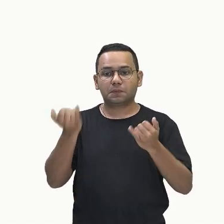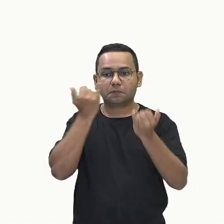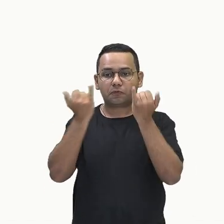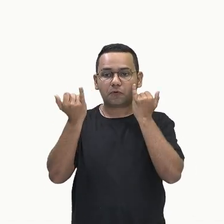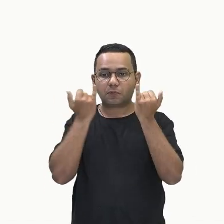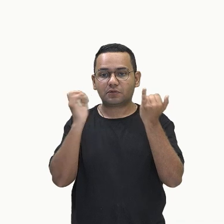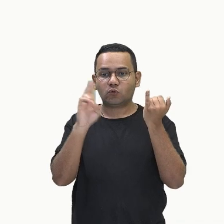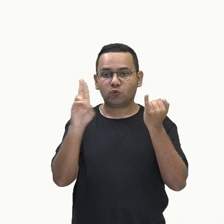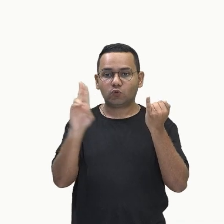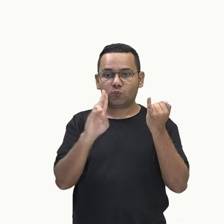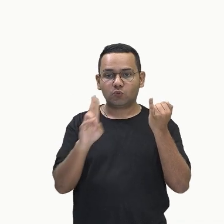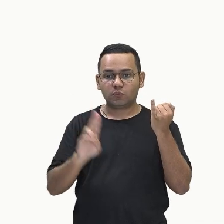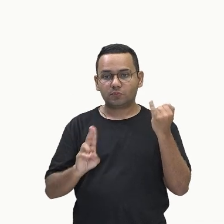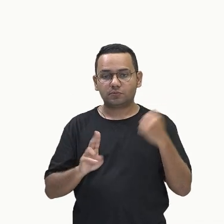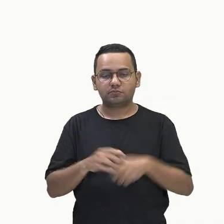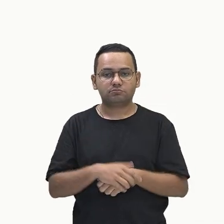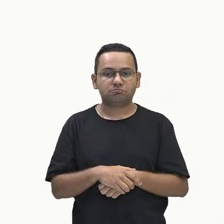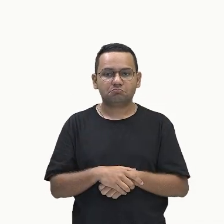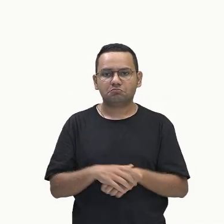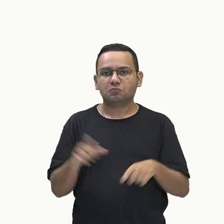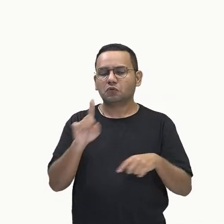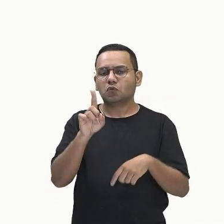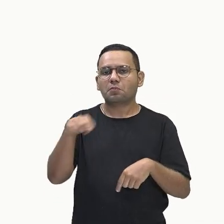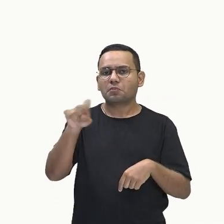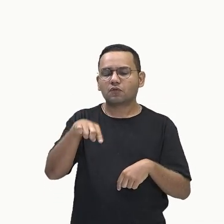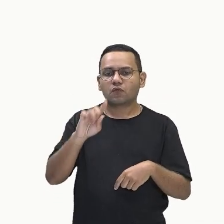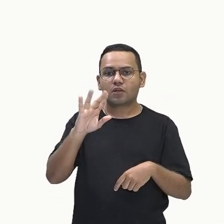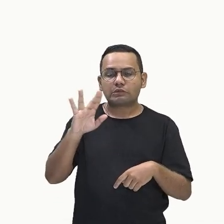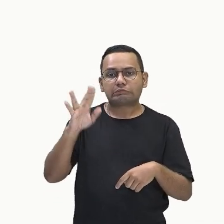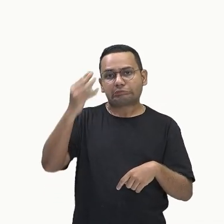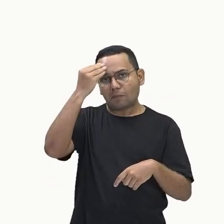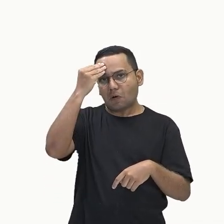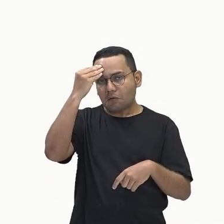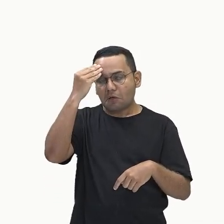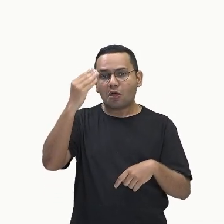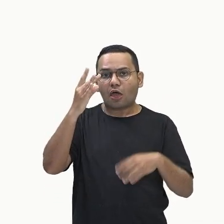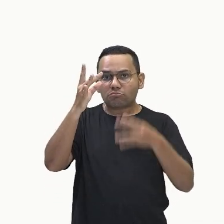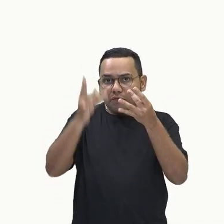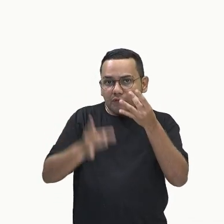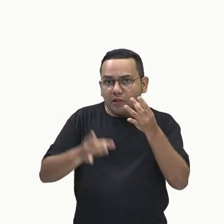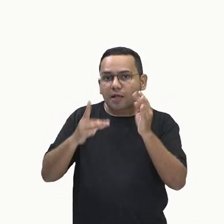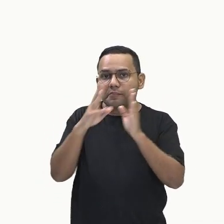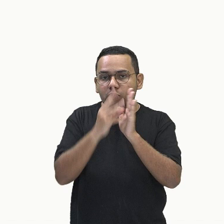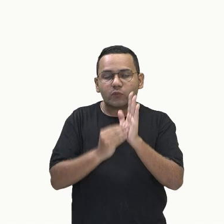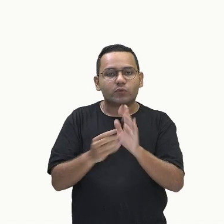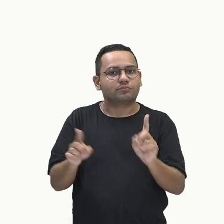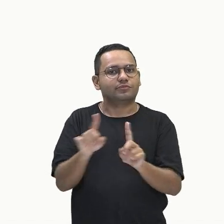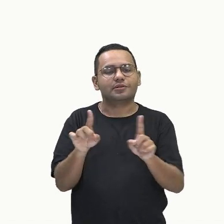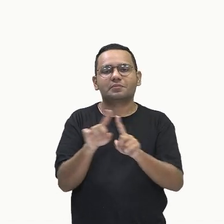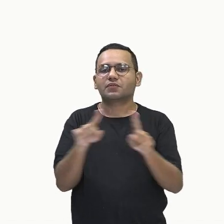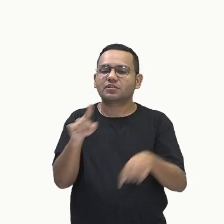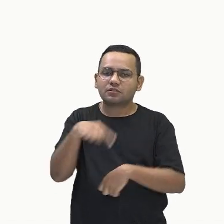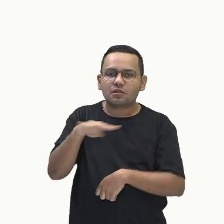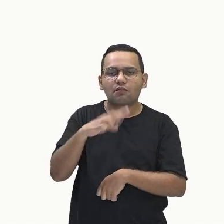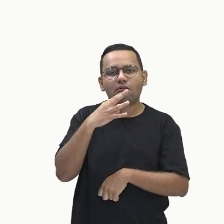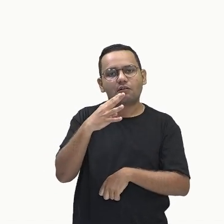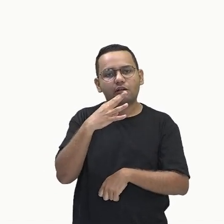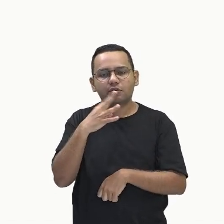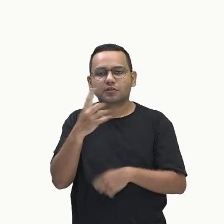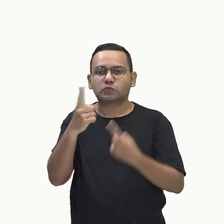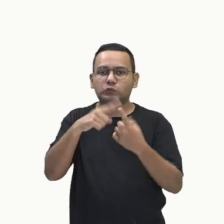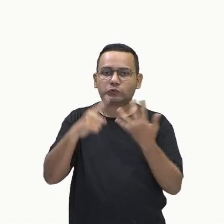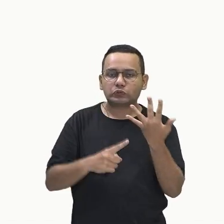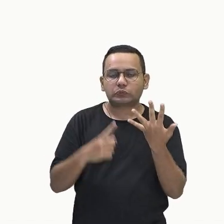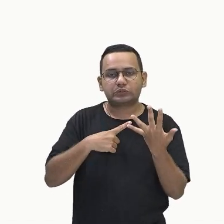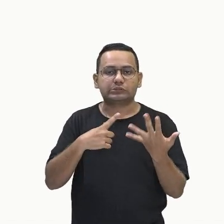O objetivo da aula, claro, não é que você se torne um especialista no sistema endócrino, mas sim que você conheça as principais glândulas, que você